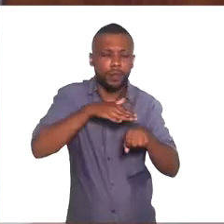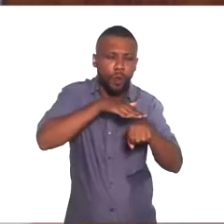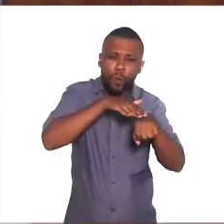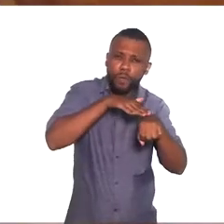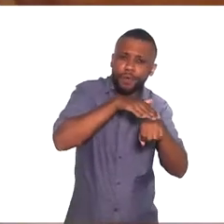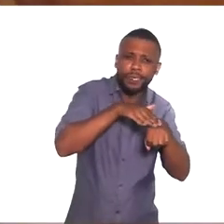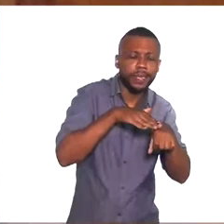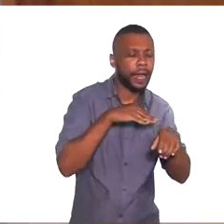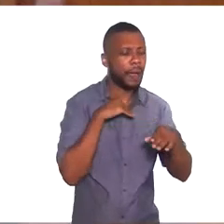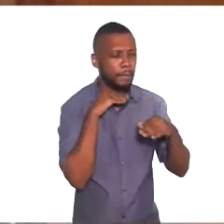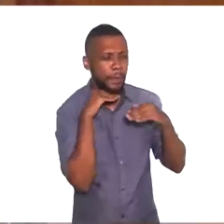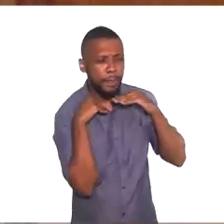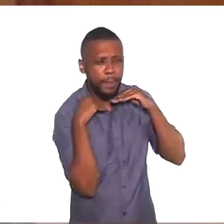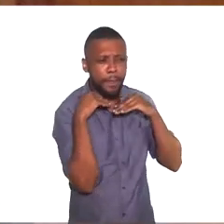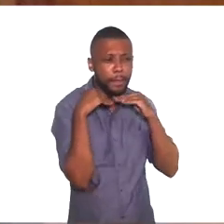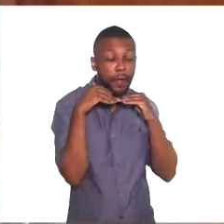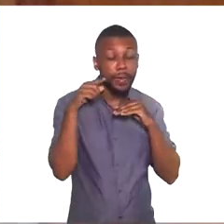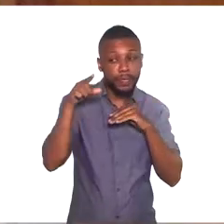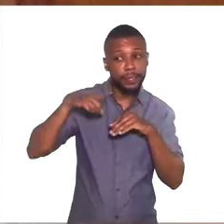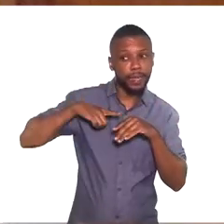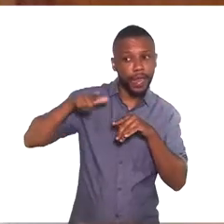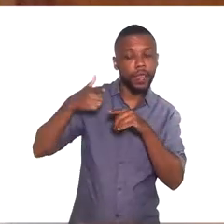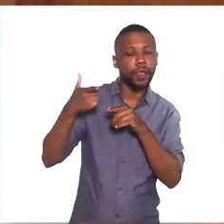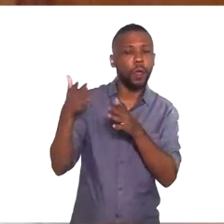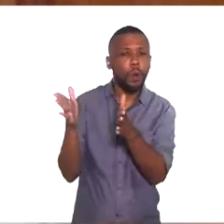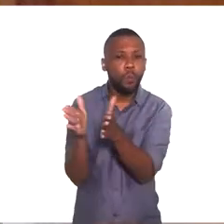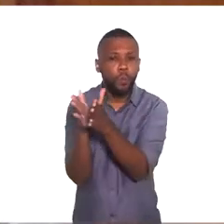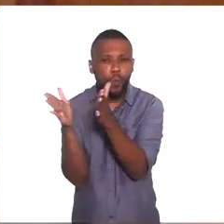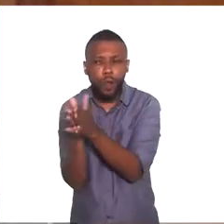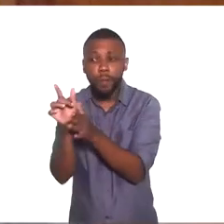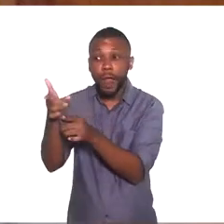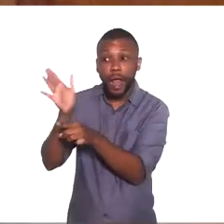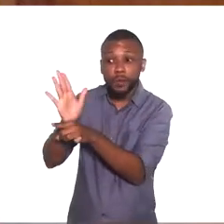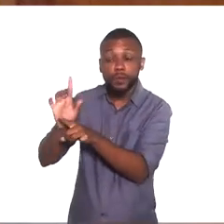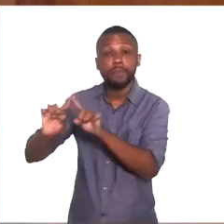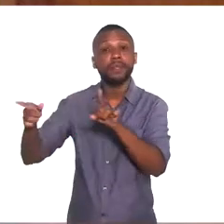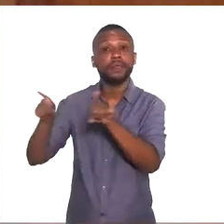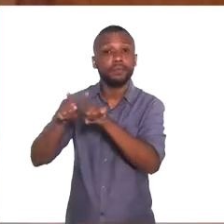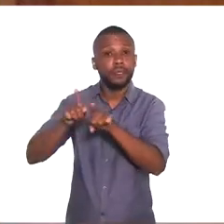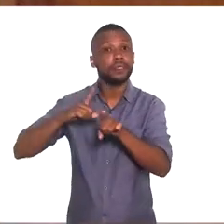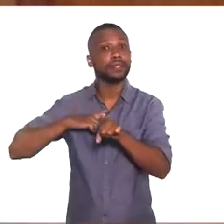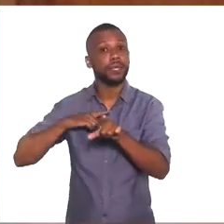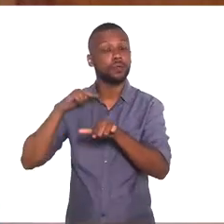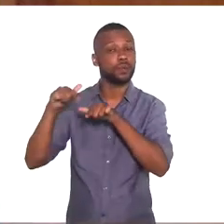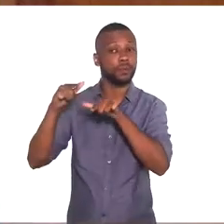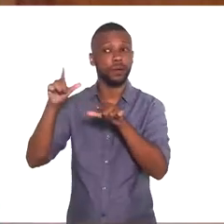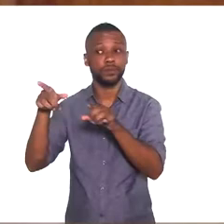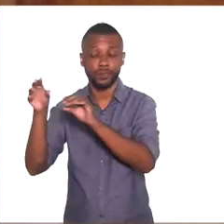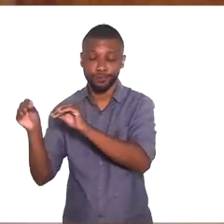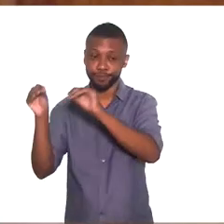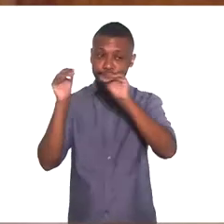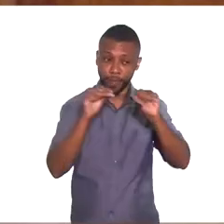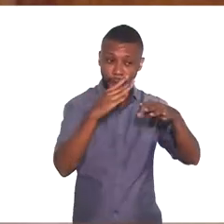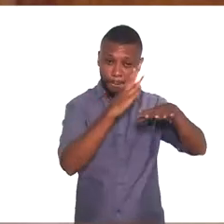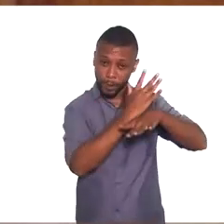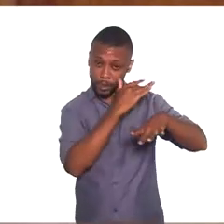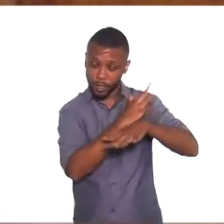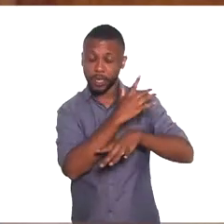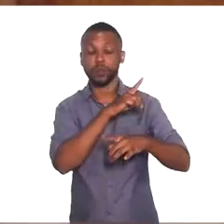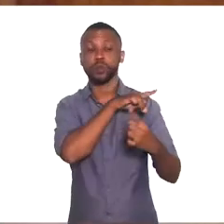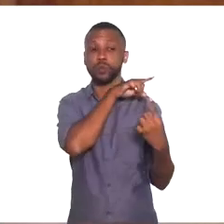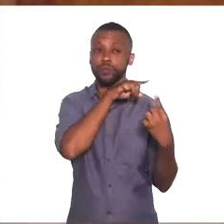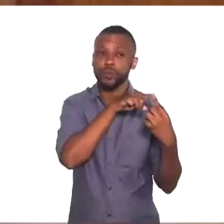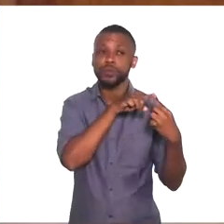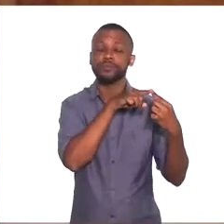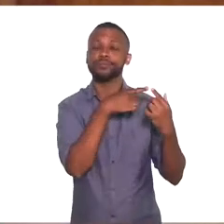insistem em e lá coisas necessitados mas também faz trabalho e vir ao centro Para poder também